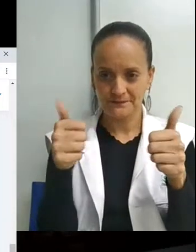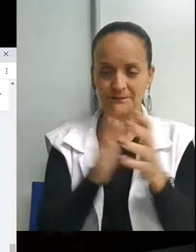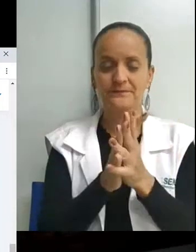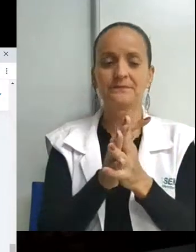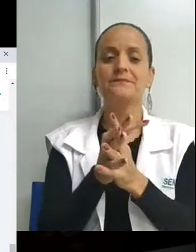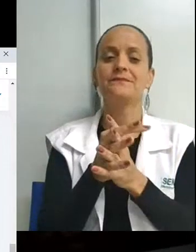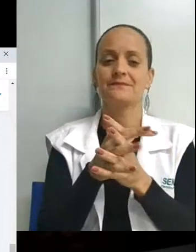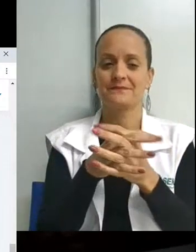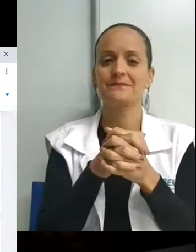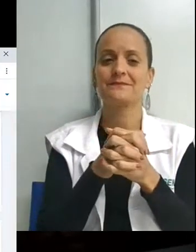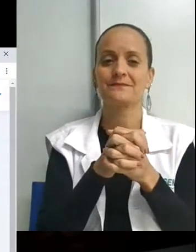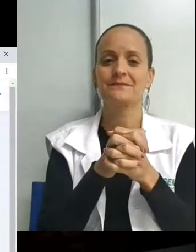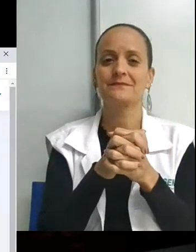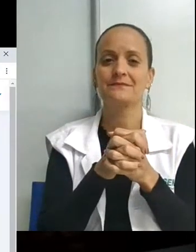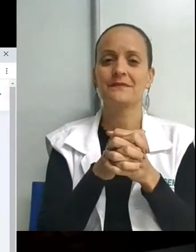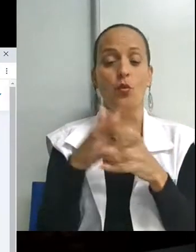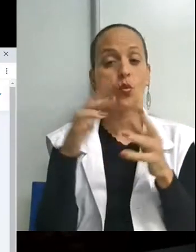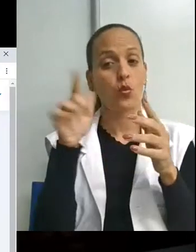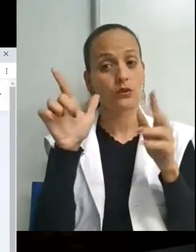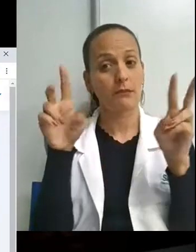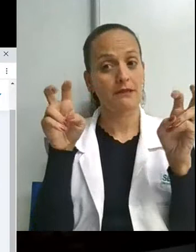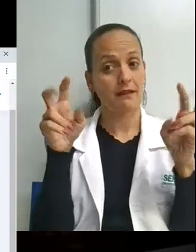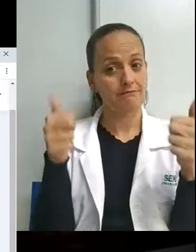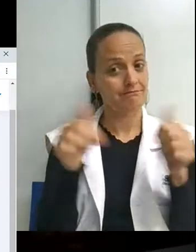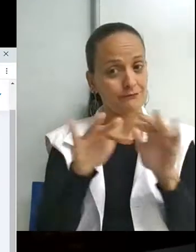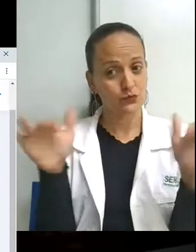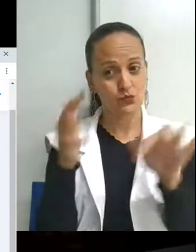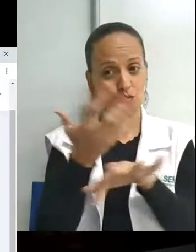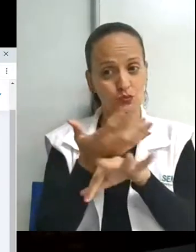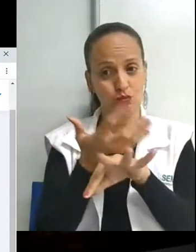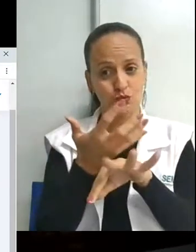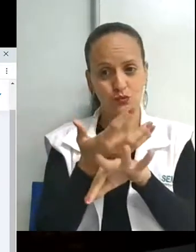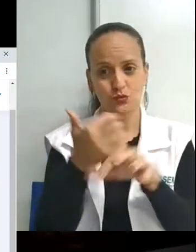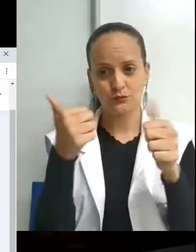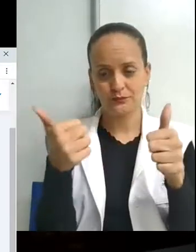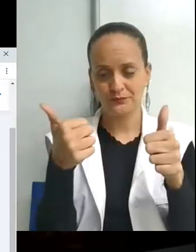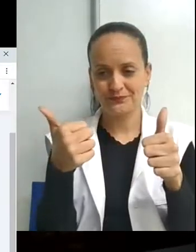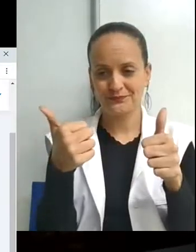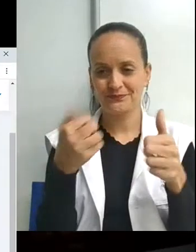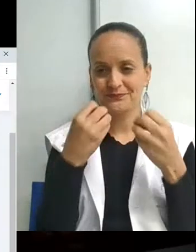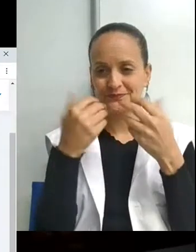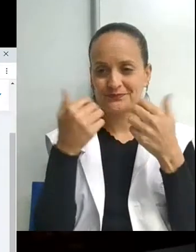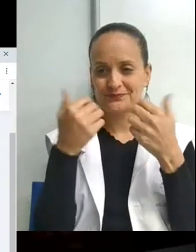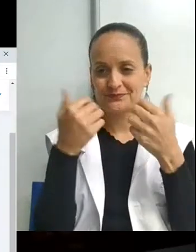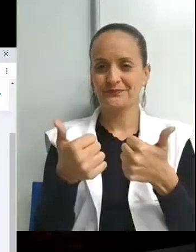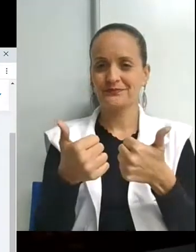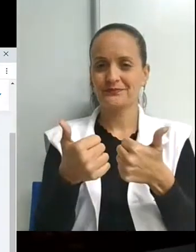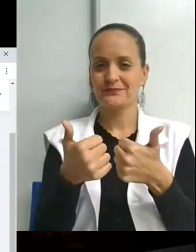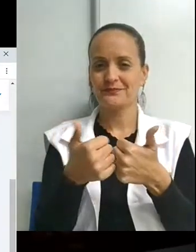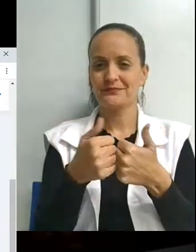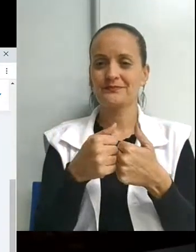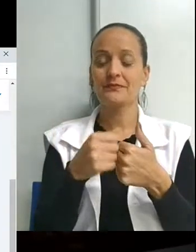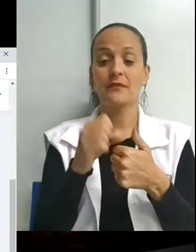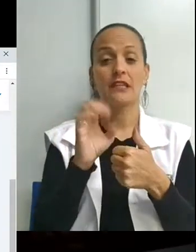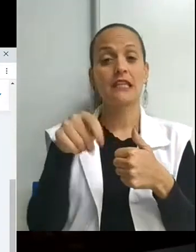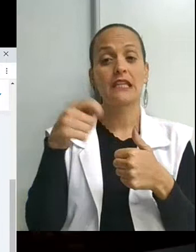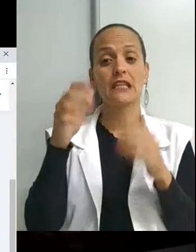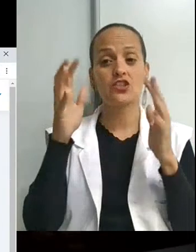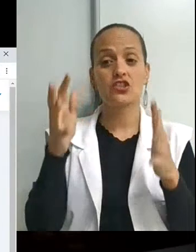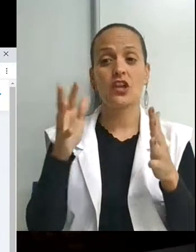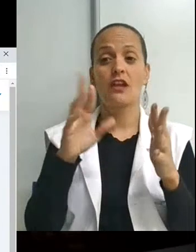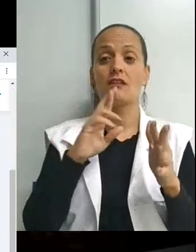medida e representação gráfica, a gente começa na próxima semana, tudo bem? Para quem já finalizou as atividades, já